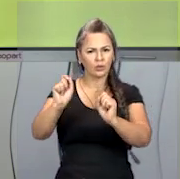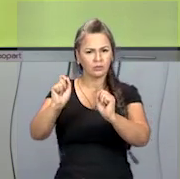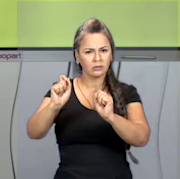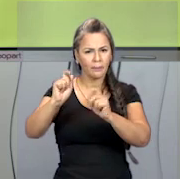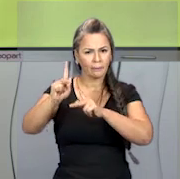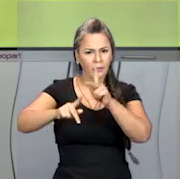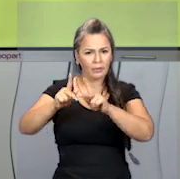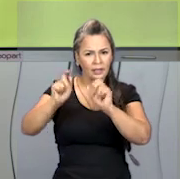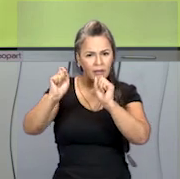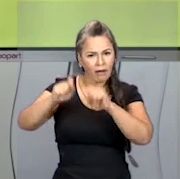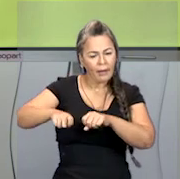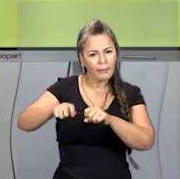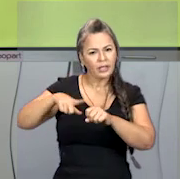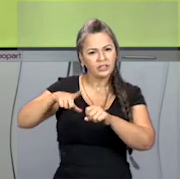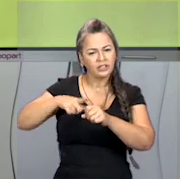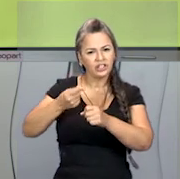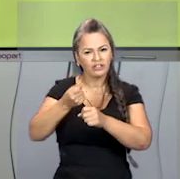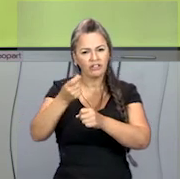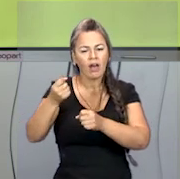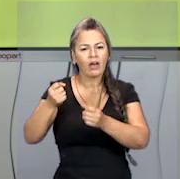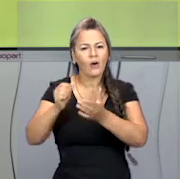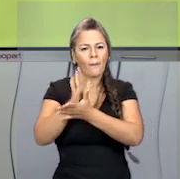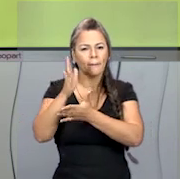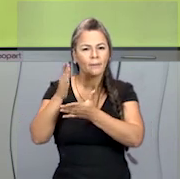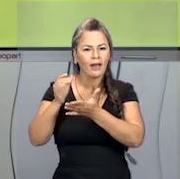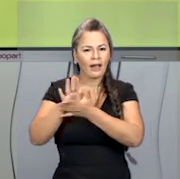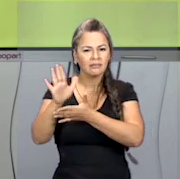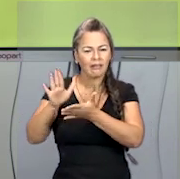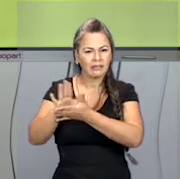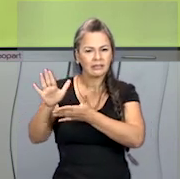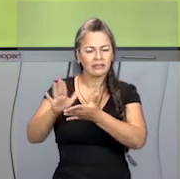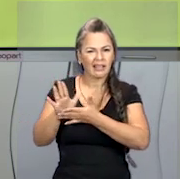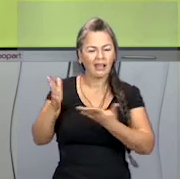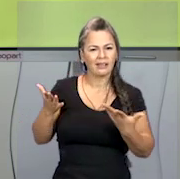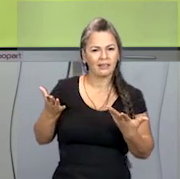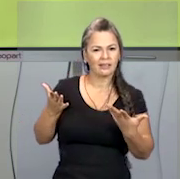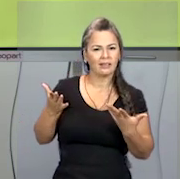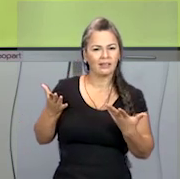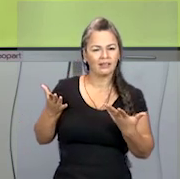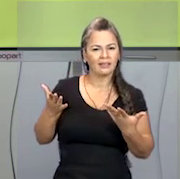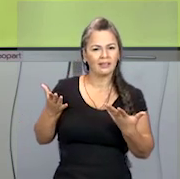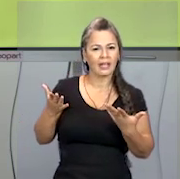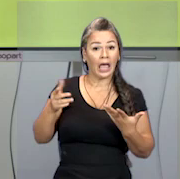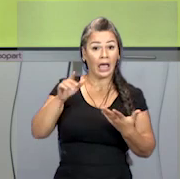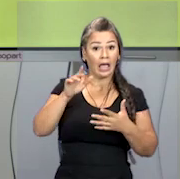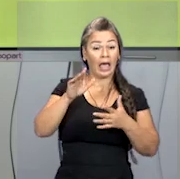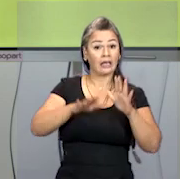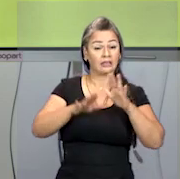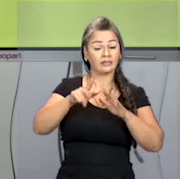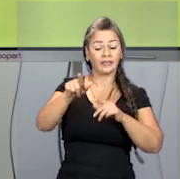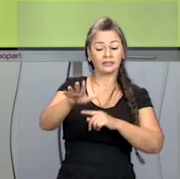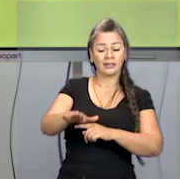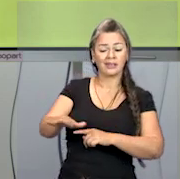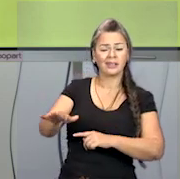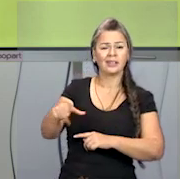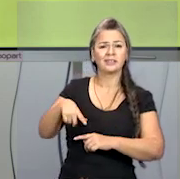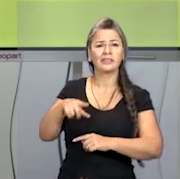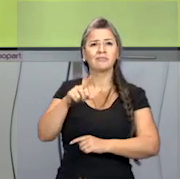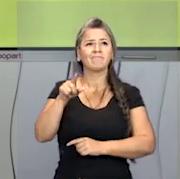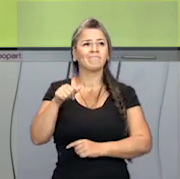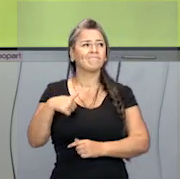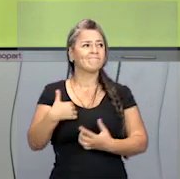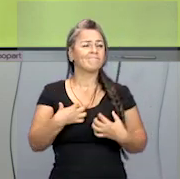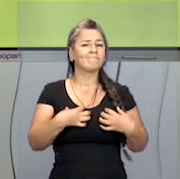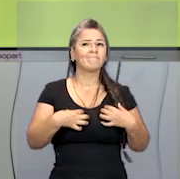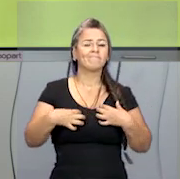processo de formação, ela é incentivada a ser julgada pelo aquilo que ela tem e não pelo aquilo que ela é, ela